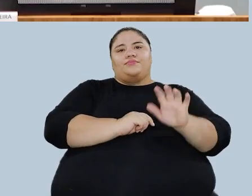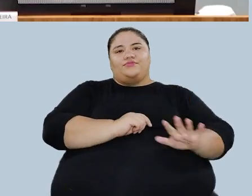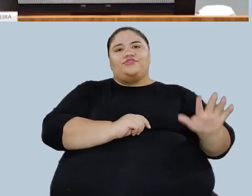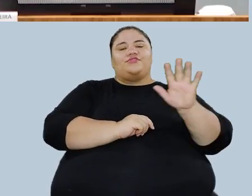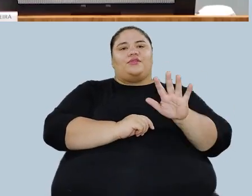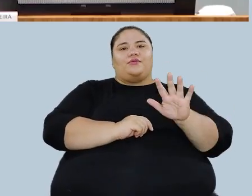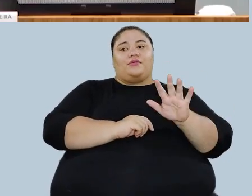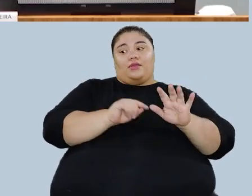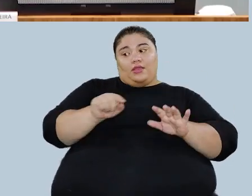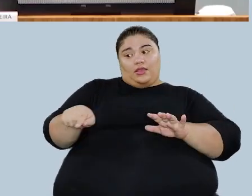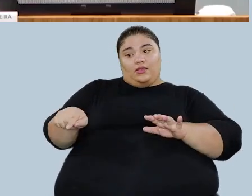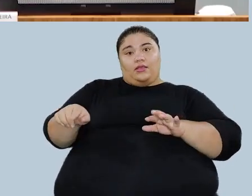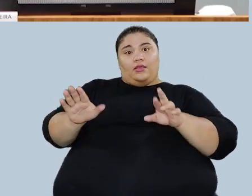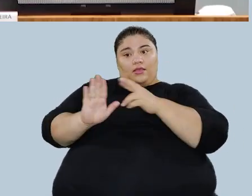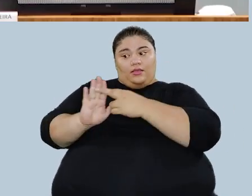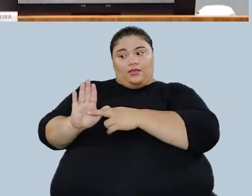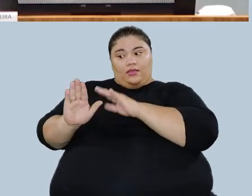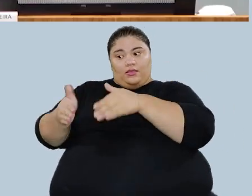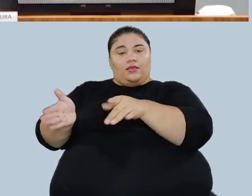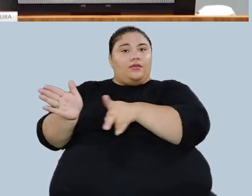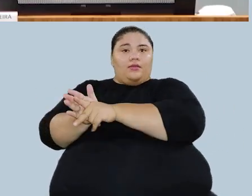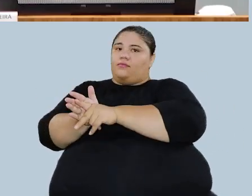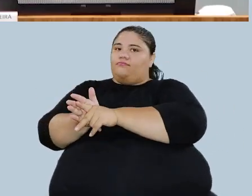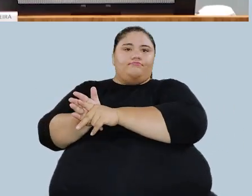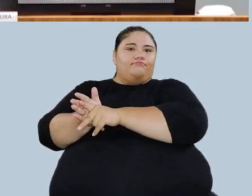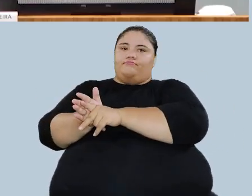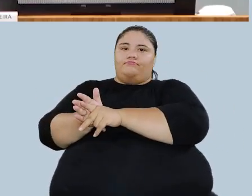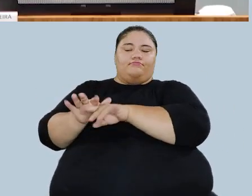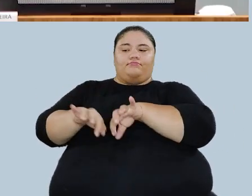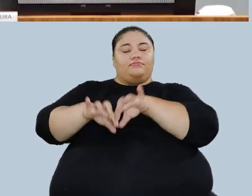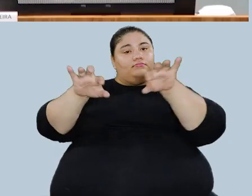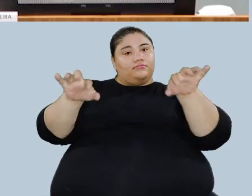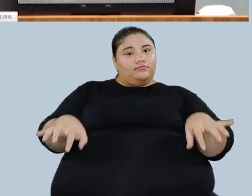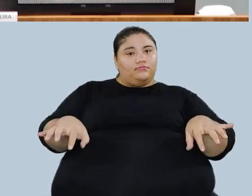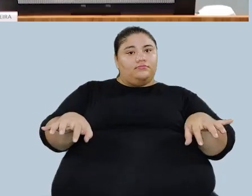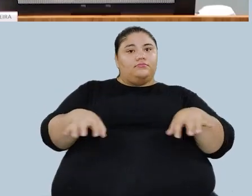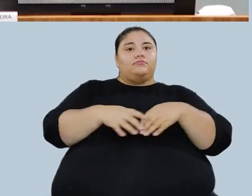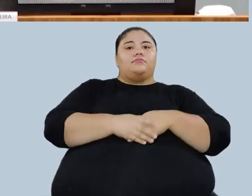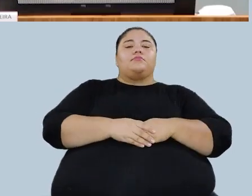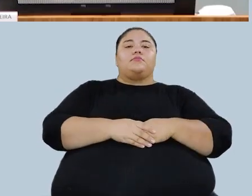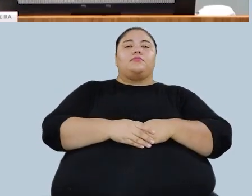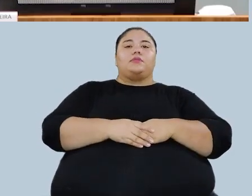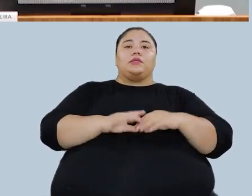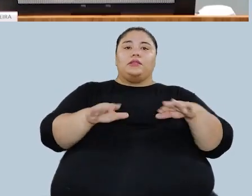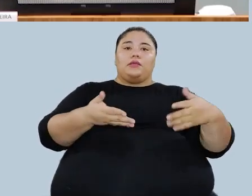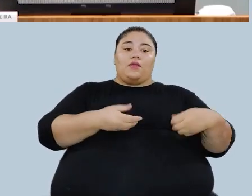não vai estar dentro do regime especial, né? Porque não integra essa base de cálculo. Então, essas despesas com assessorias e